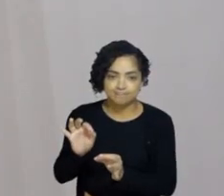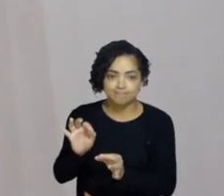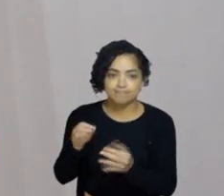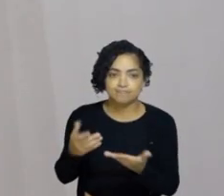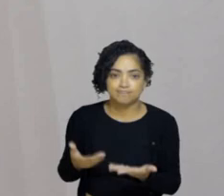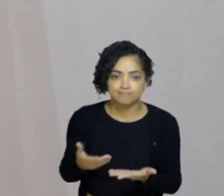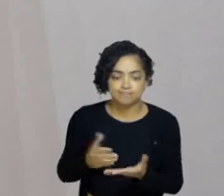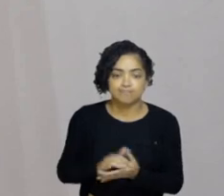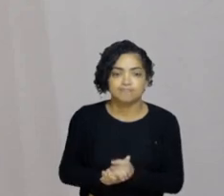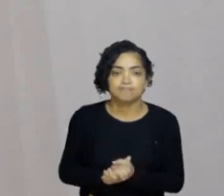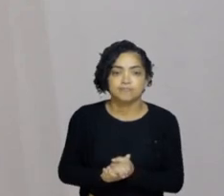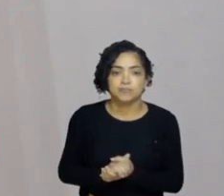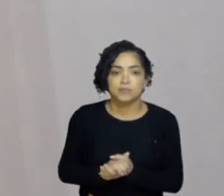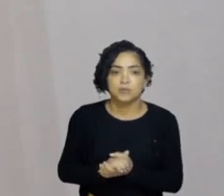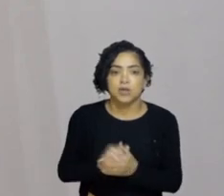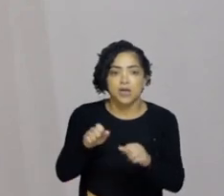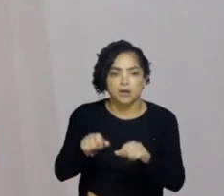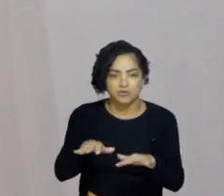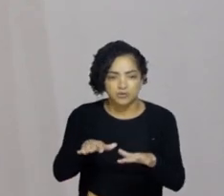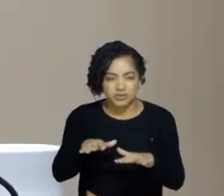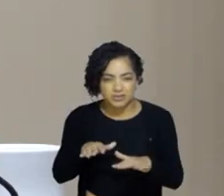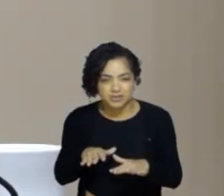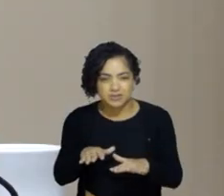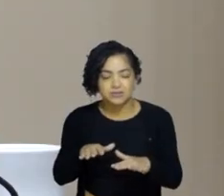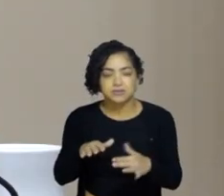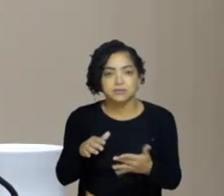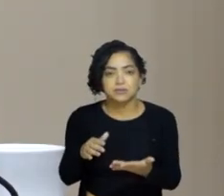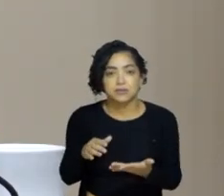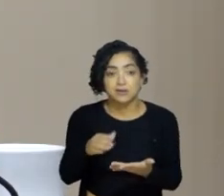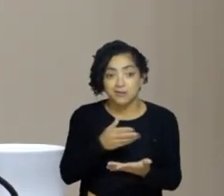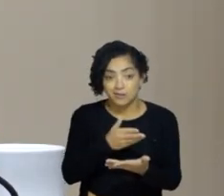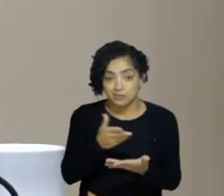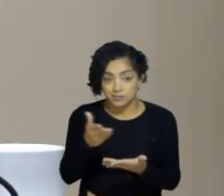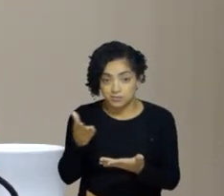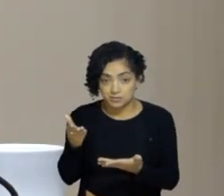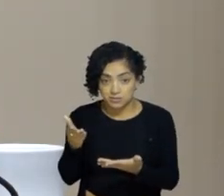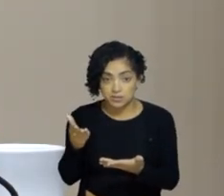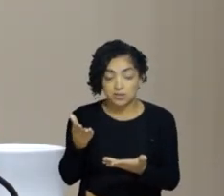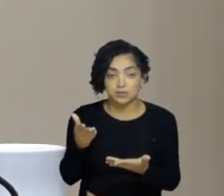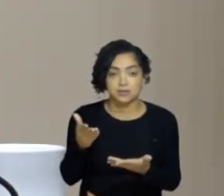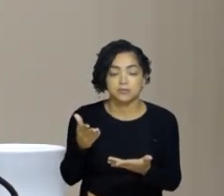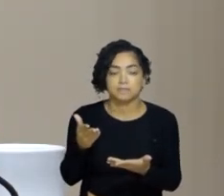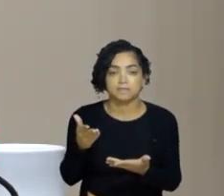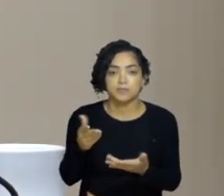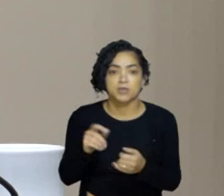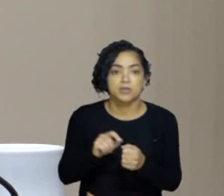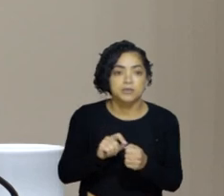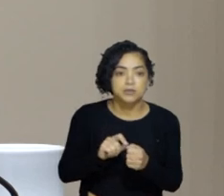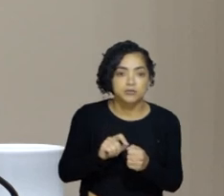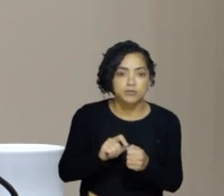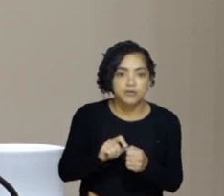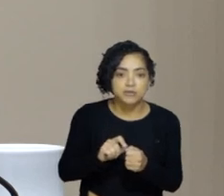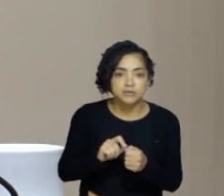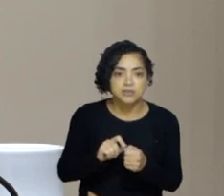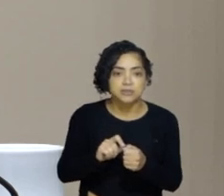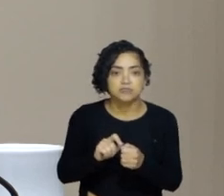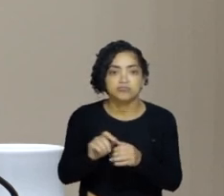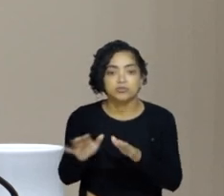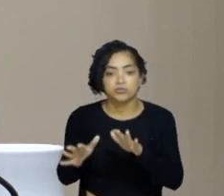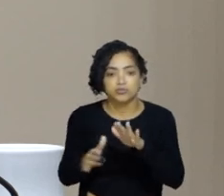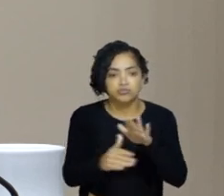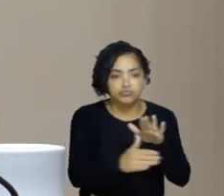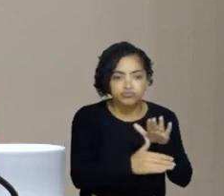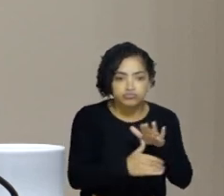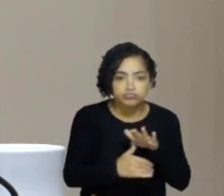de custódia. Esses aí que estão fazendo esses furtos,